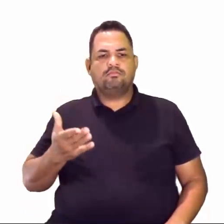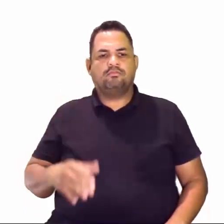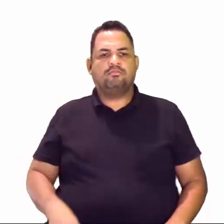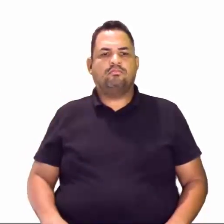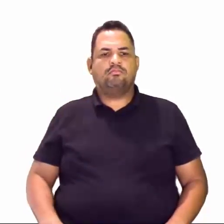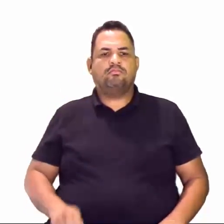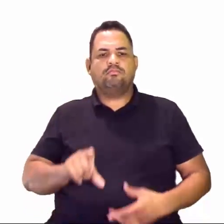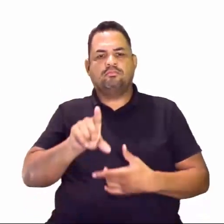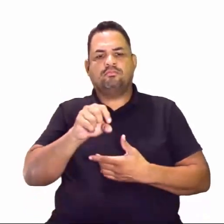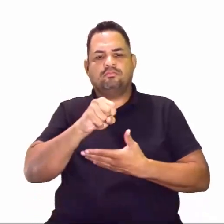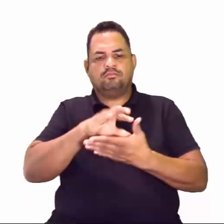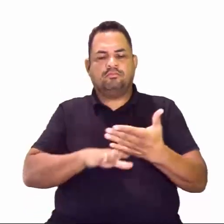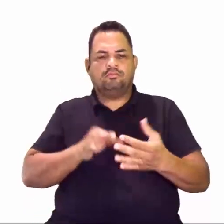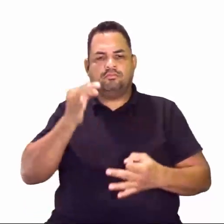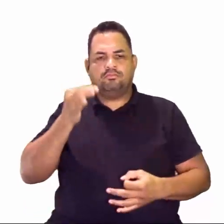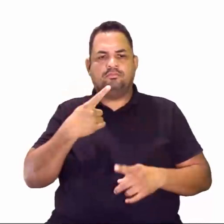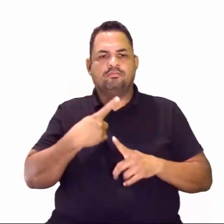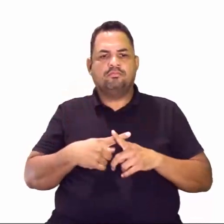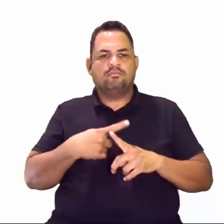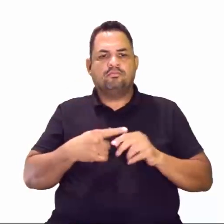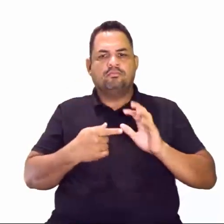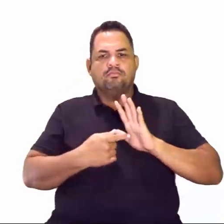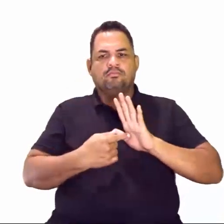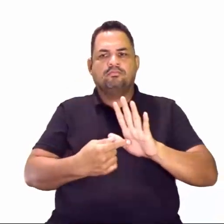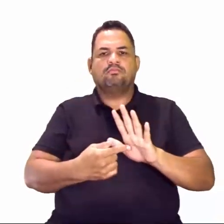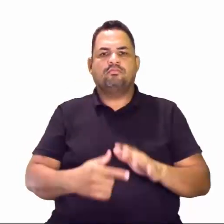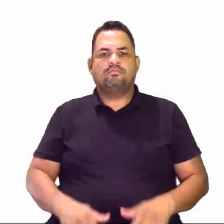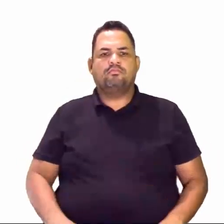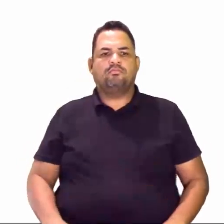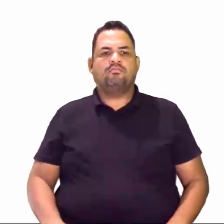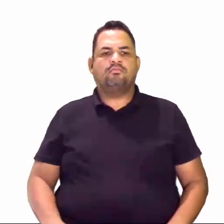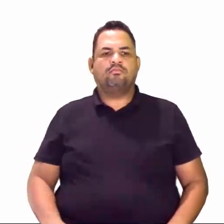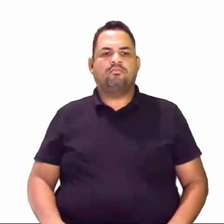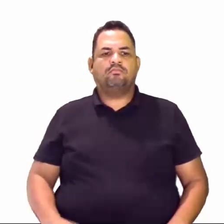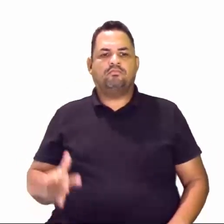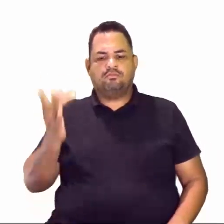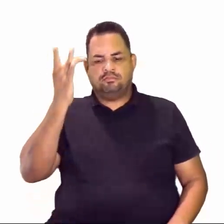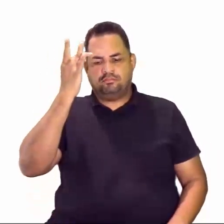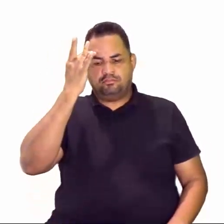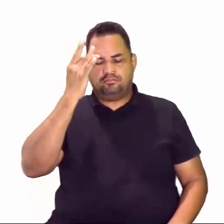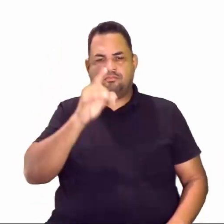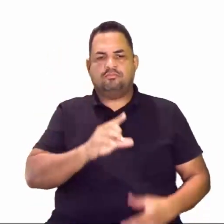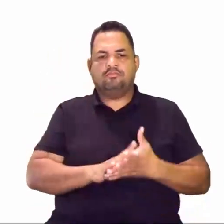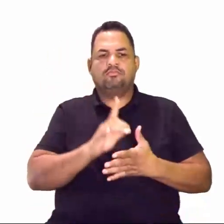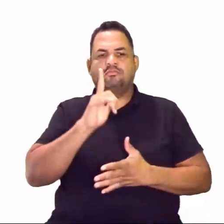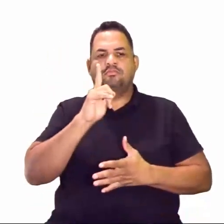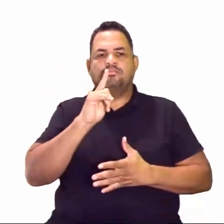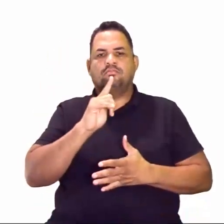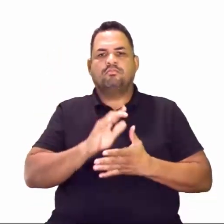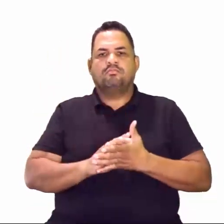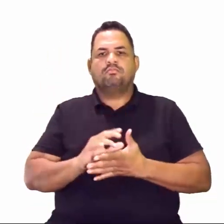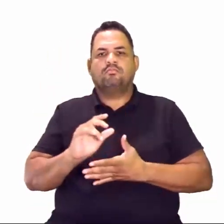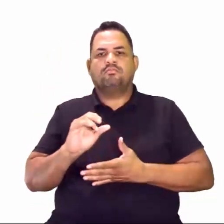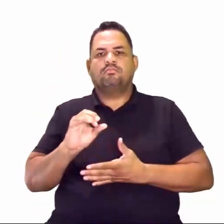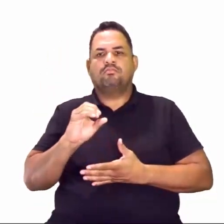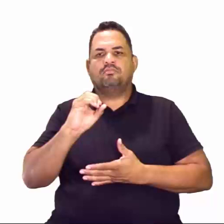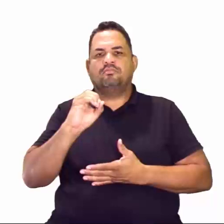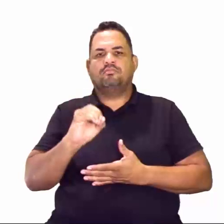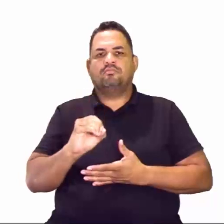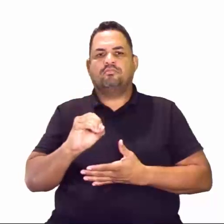exatamente é a alternativa correta, porque expressa que na fórmula da água oxigenada